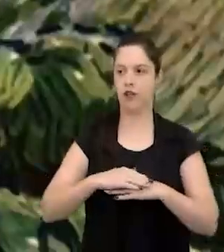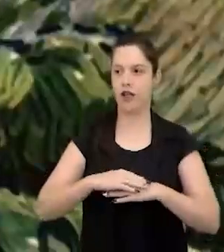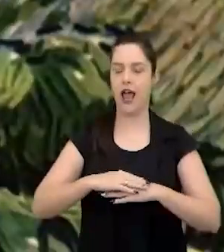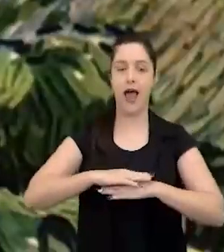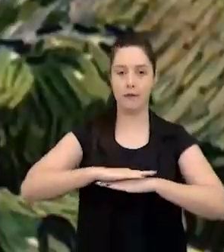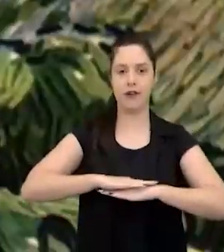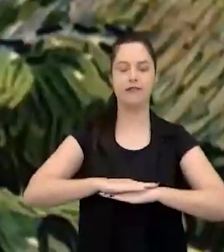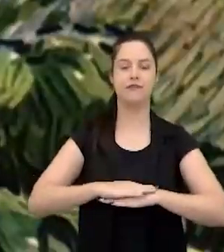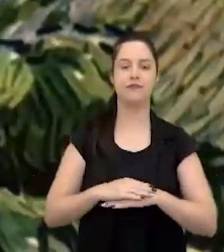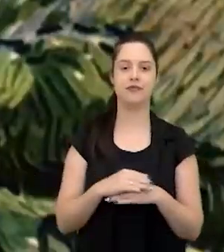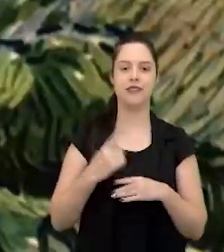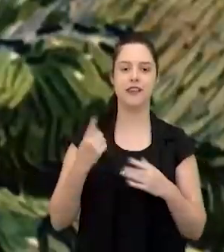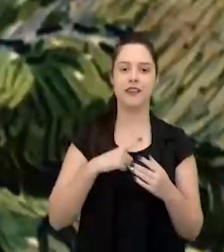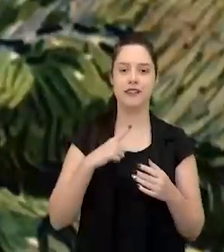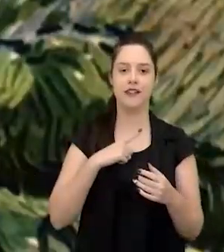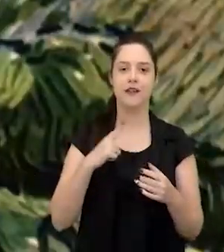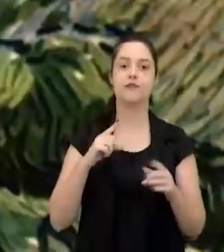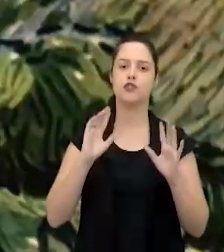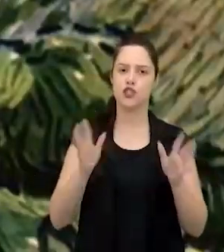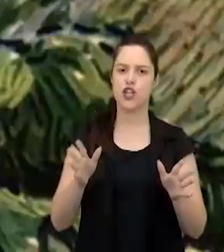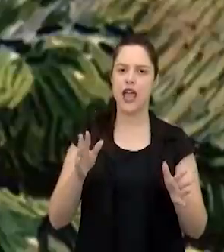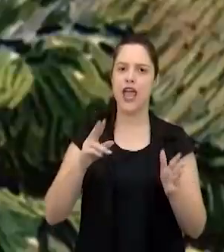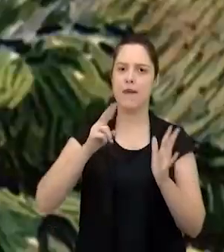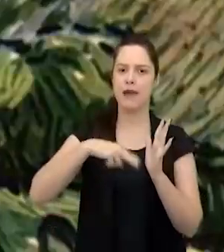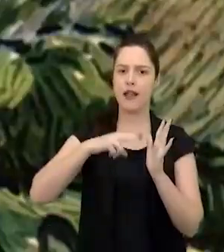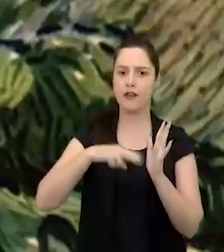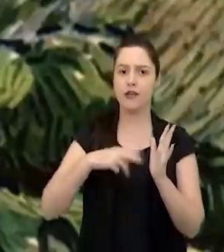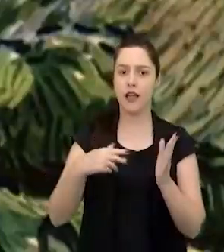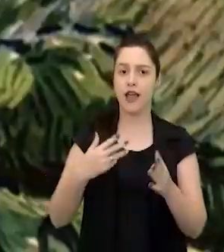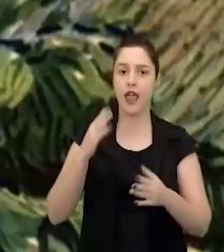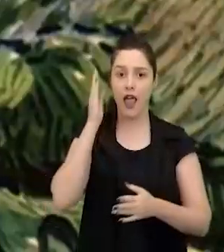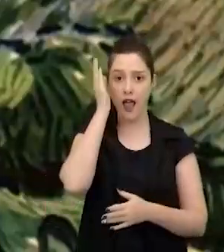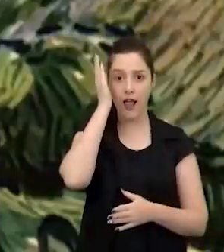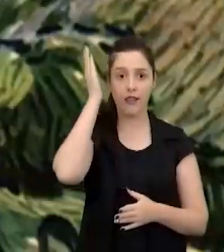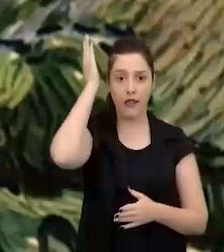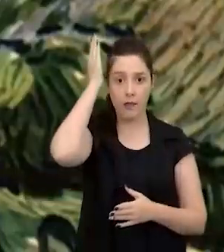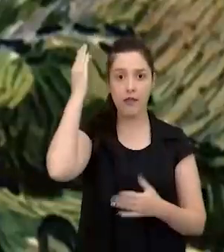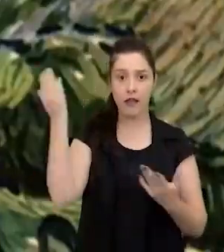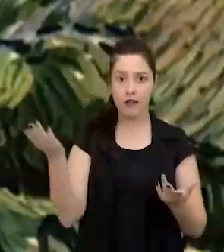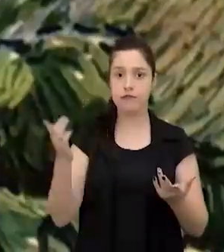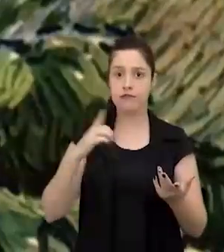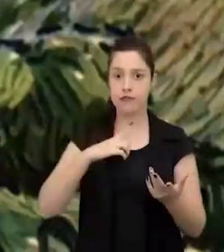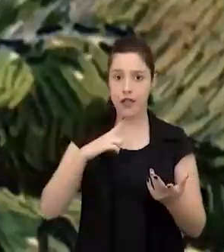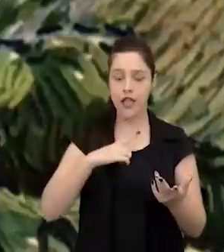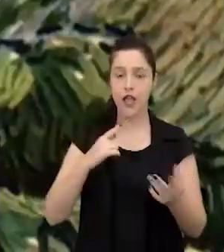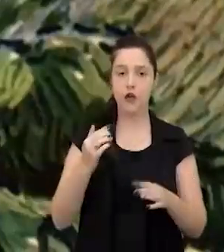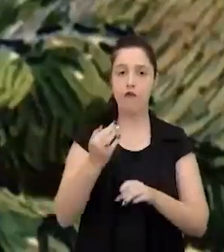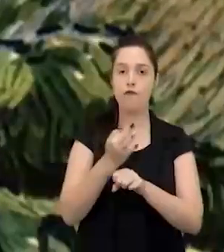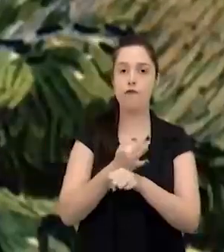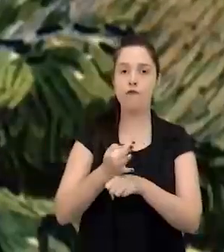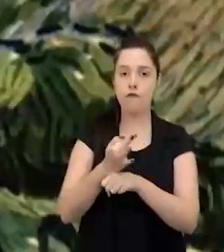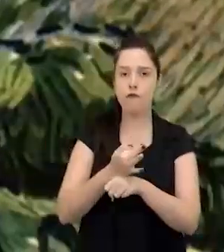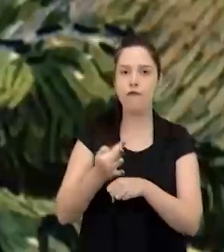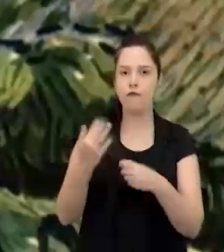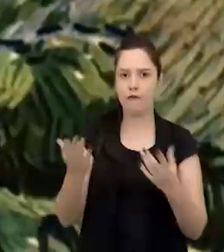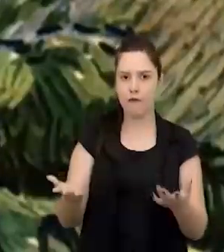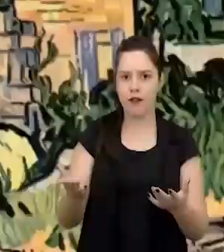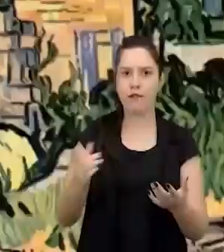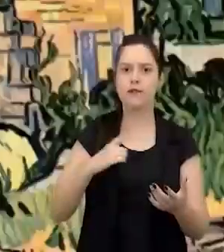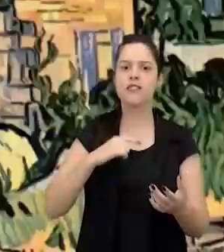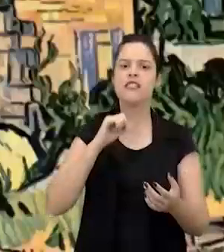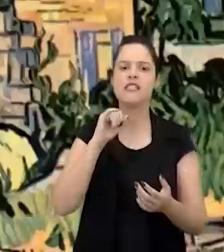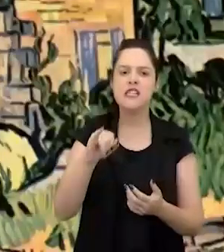céu, algumas montanhas. Certo. Isso já é uma leitura aí acadêmica. Você já está fazendo uma leitura formal. Agora, o que você interpreta